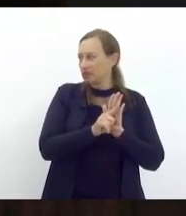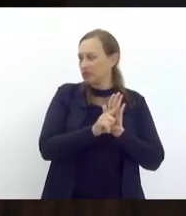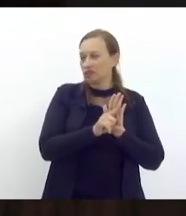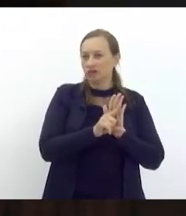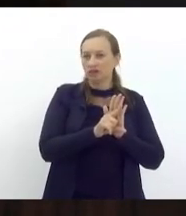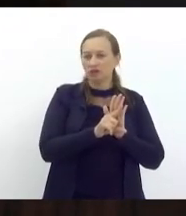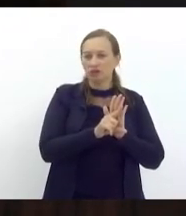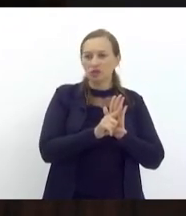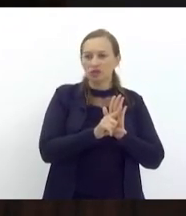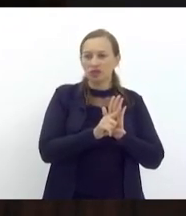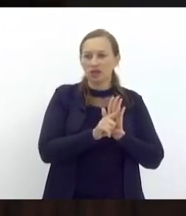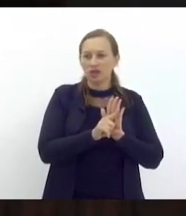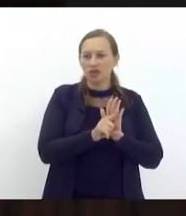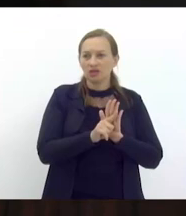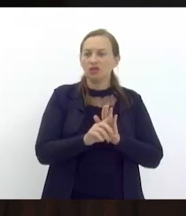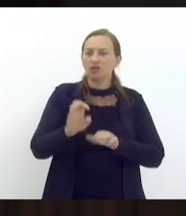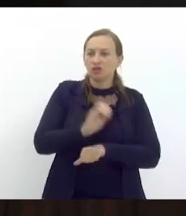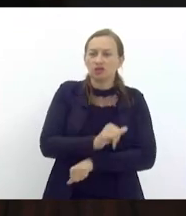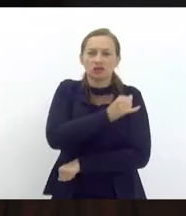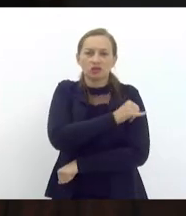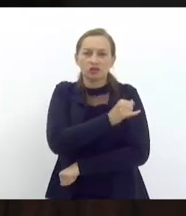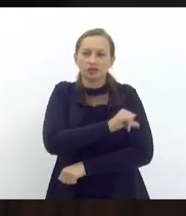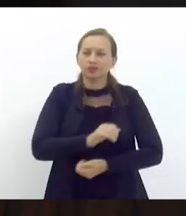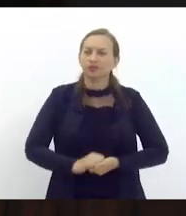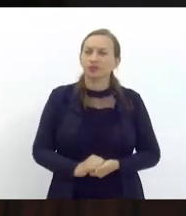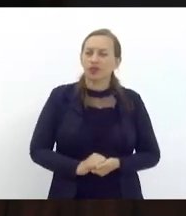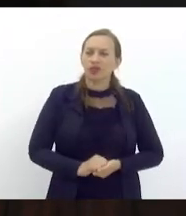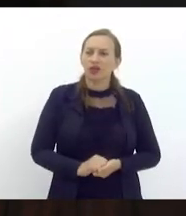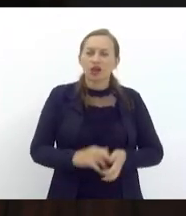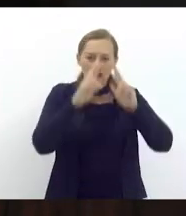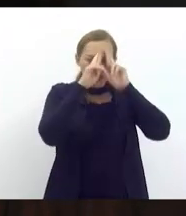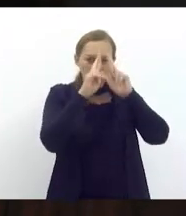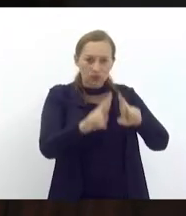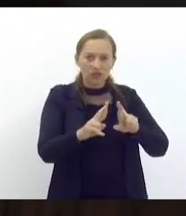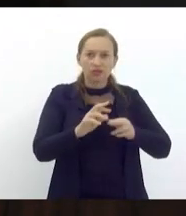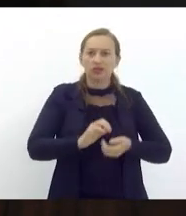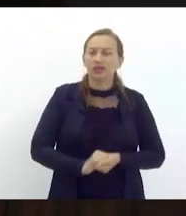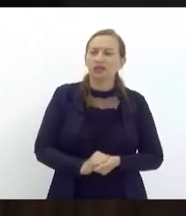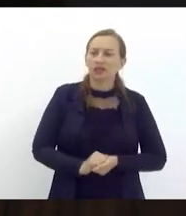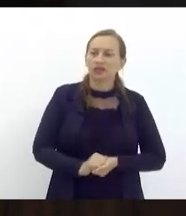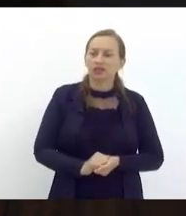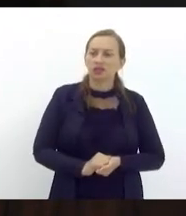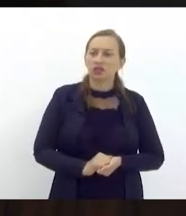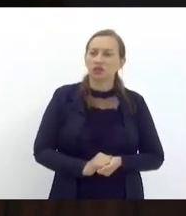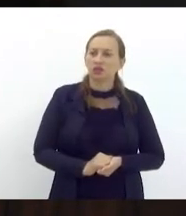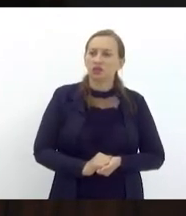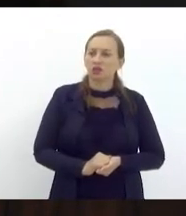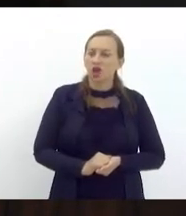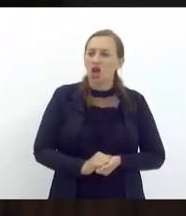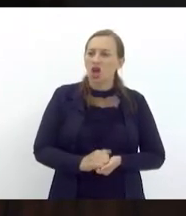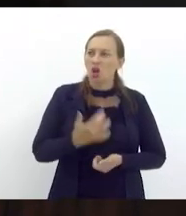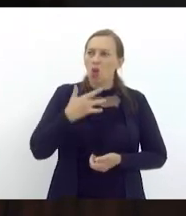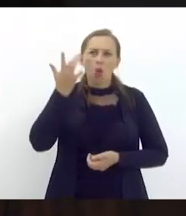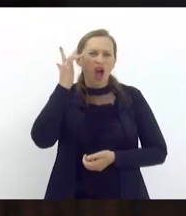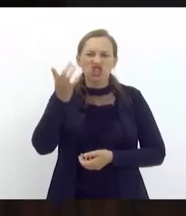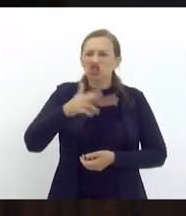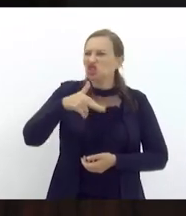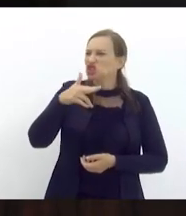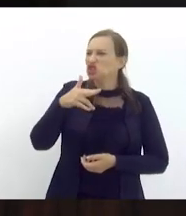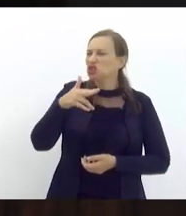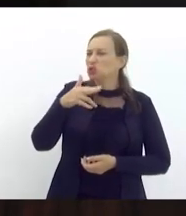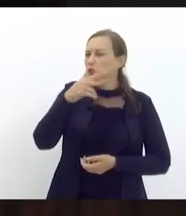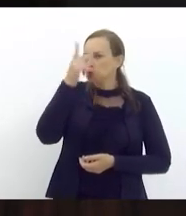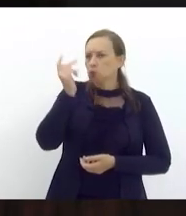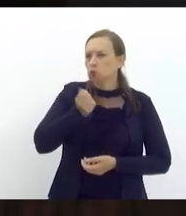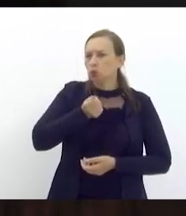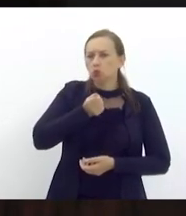responsabilidade para com o estado do Rio de Janeiro responsabilidade essa que jamais eu acho que nenhum parlamentar aqui vai